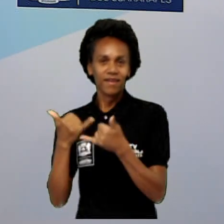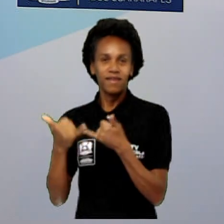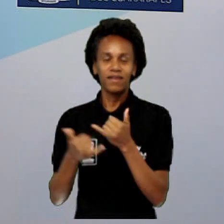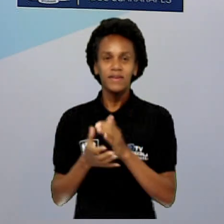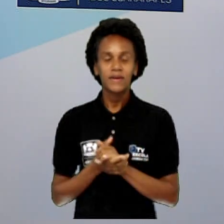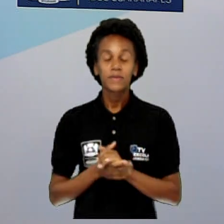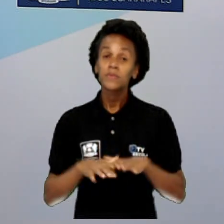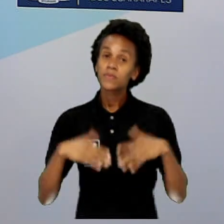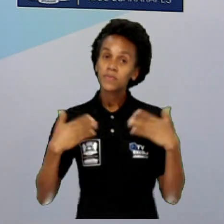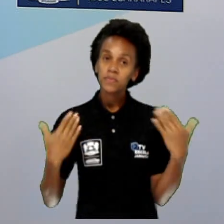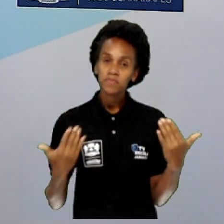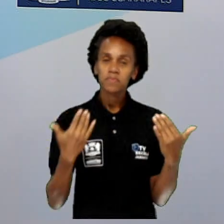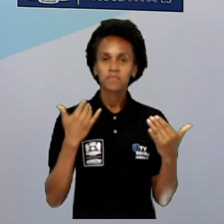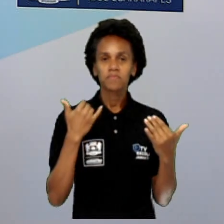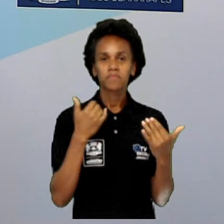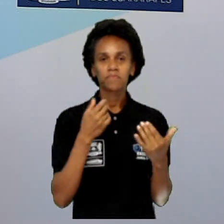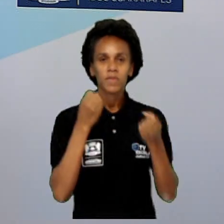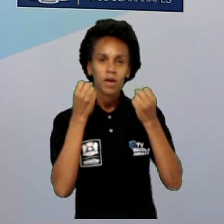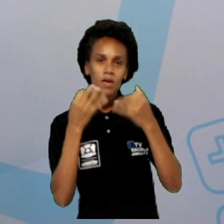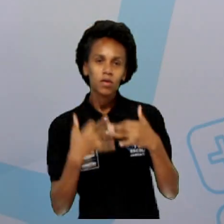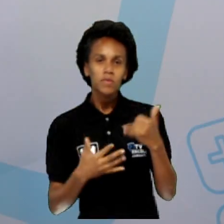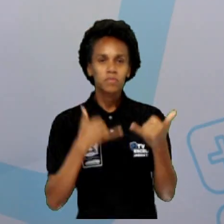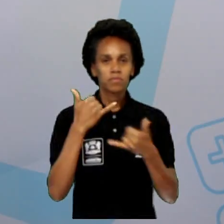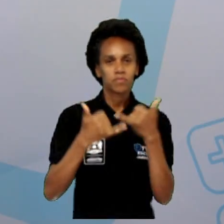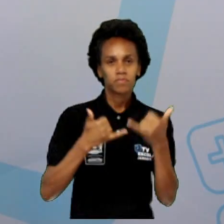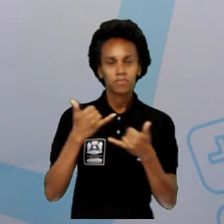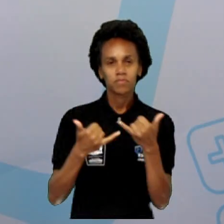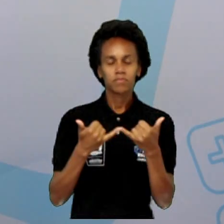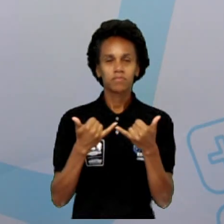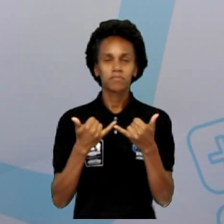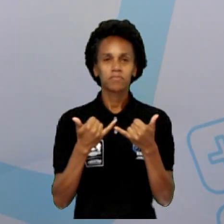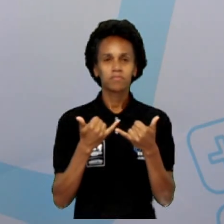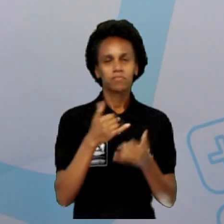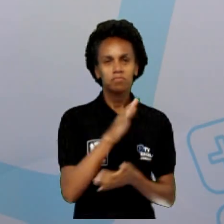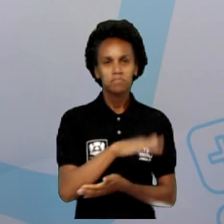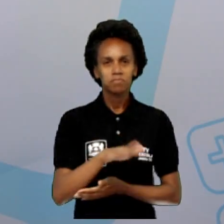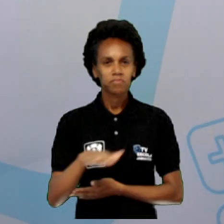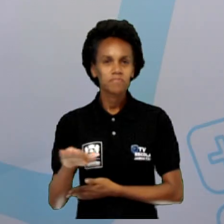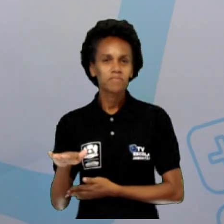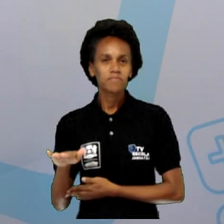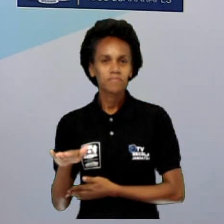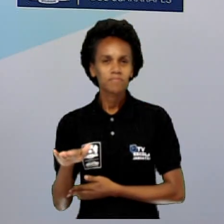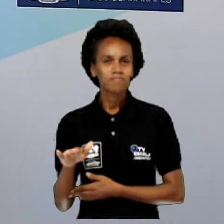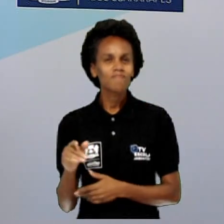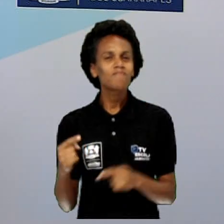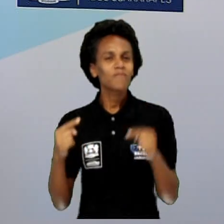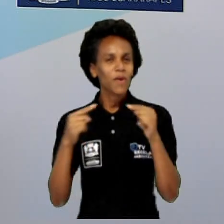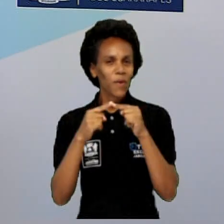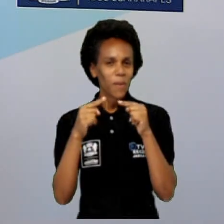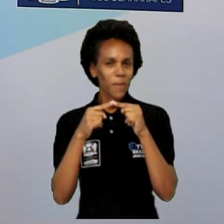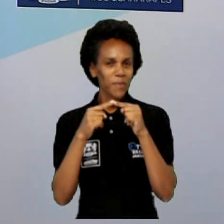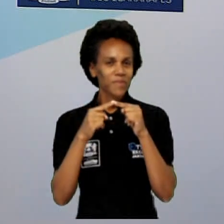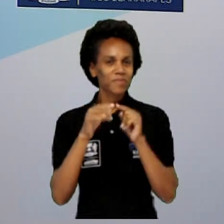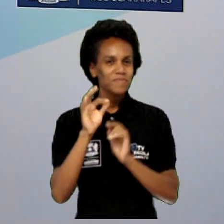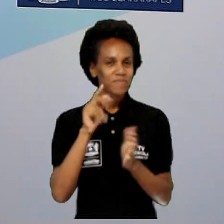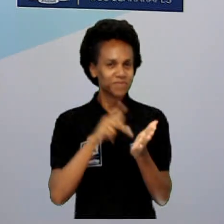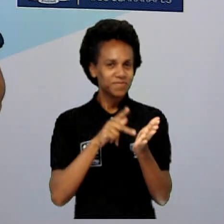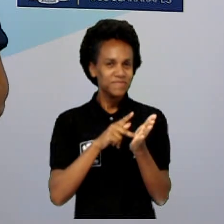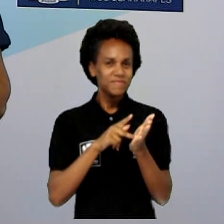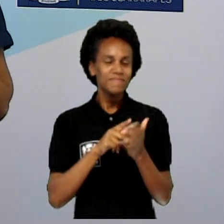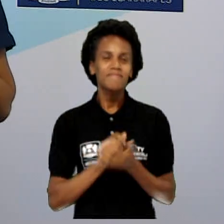Quando a gente fala de jogos, brincadeiras, criança, tem tudo a ver, não é verdade? Pois é.